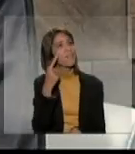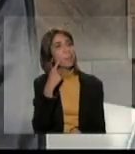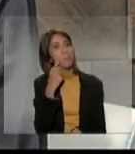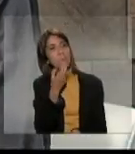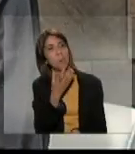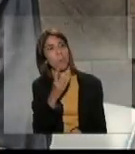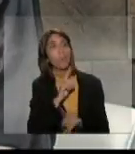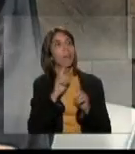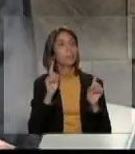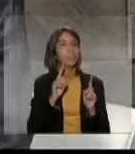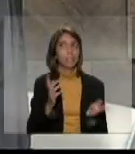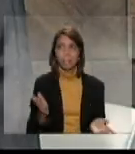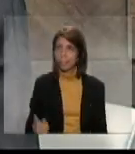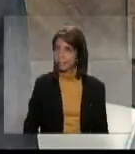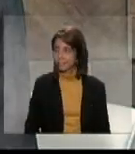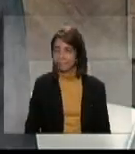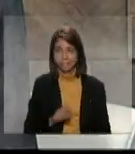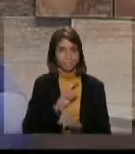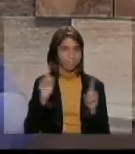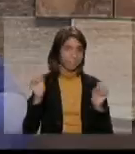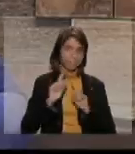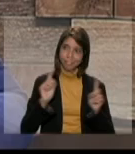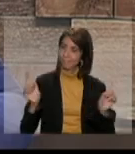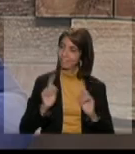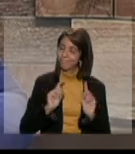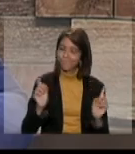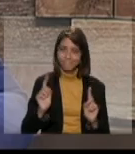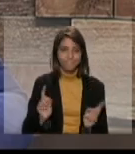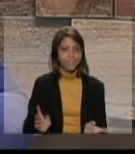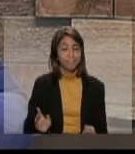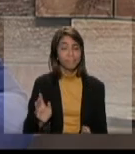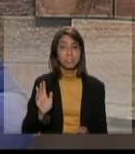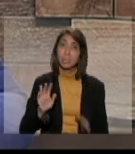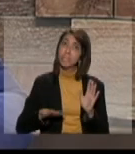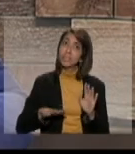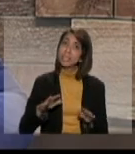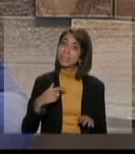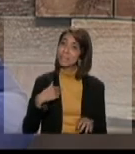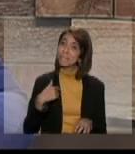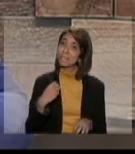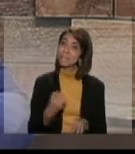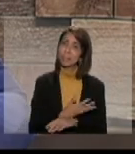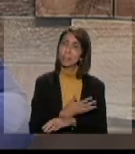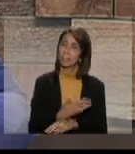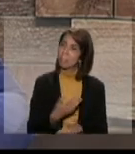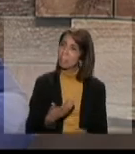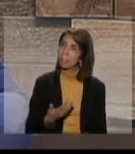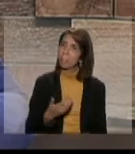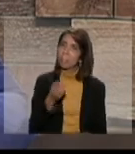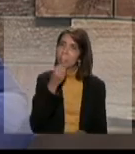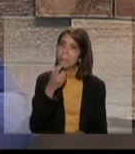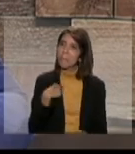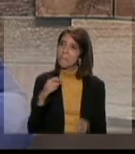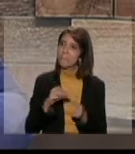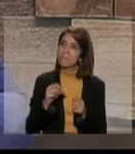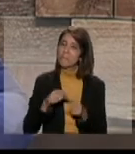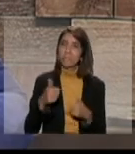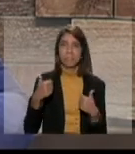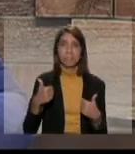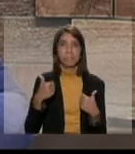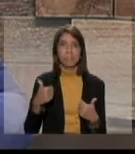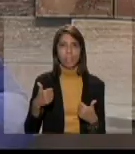água na boca e calar se e criticando de maio a gente critica muito há muito mas às vezes eu me emociono comigo acho bom acho